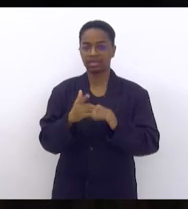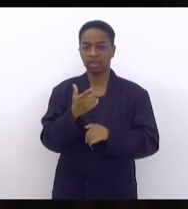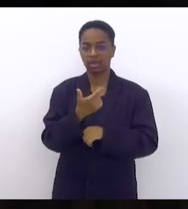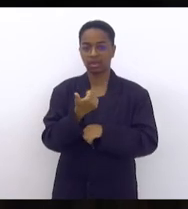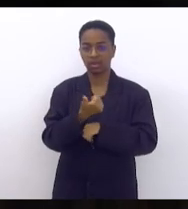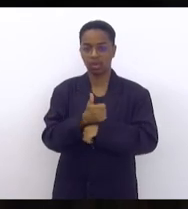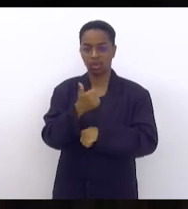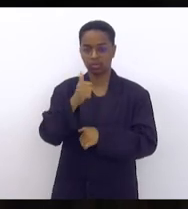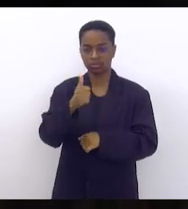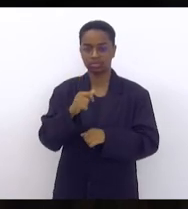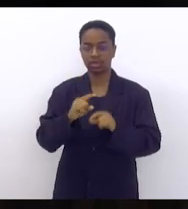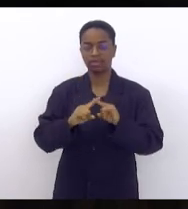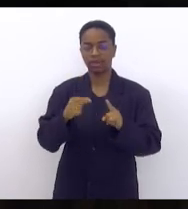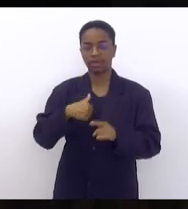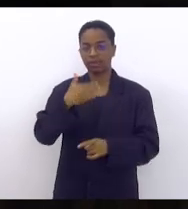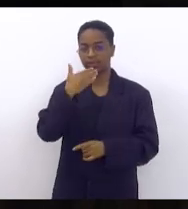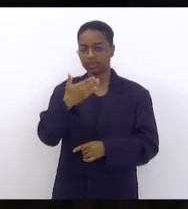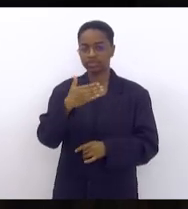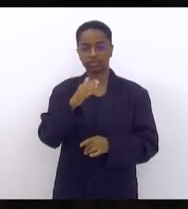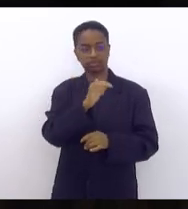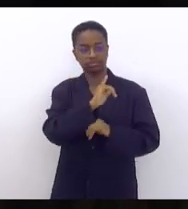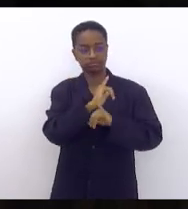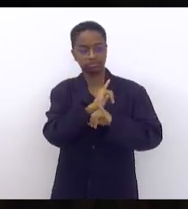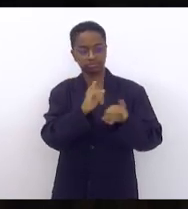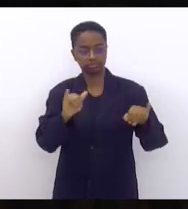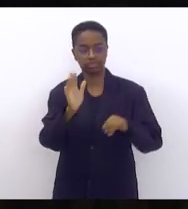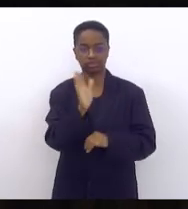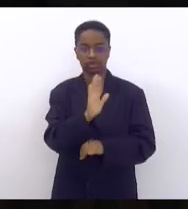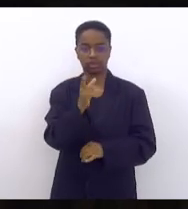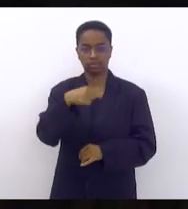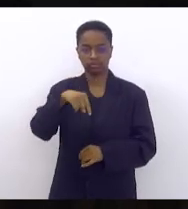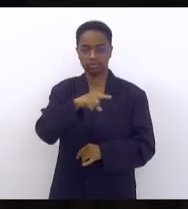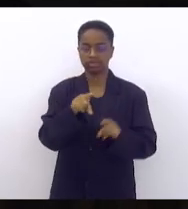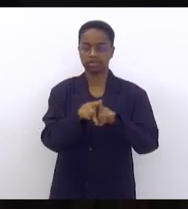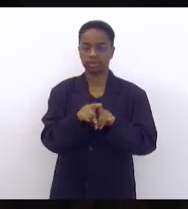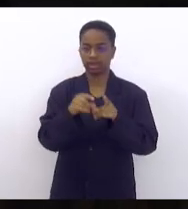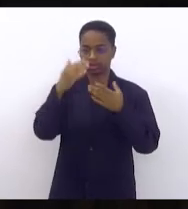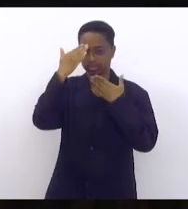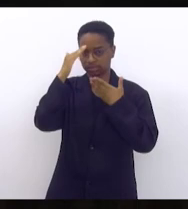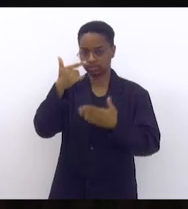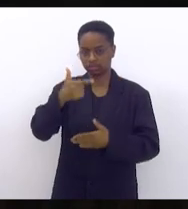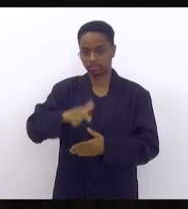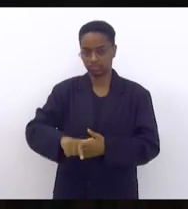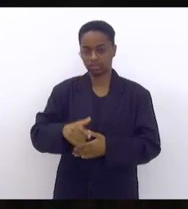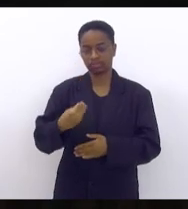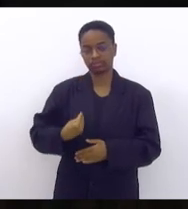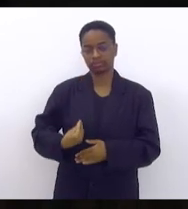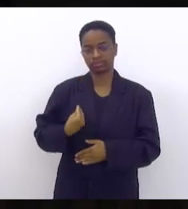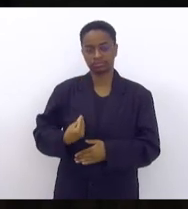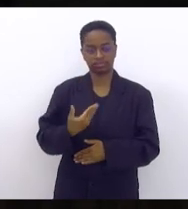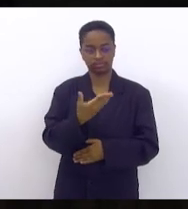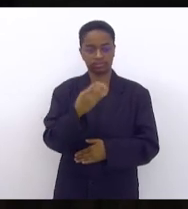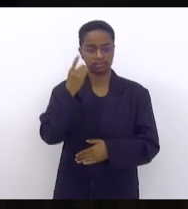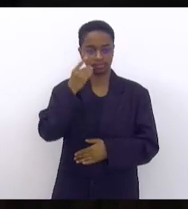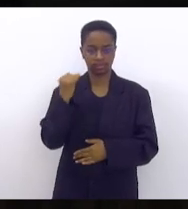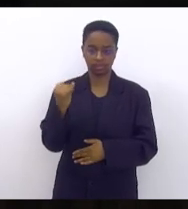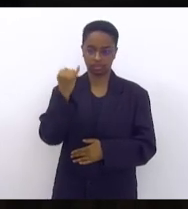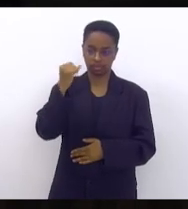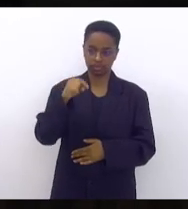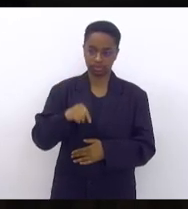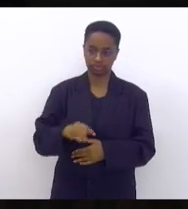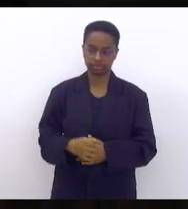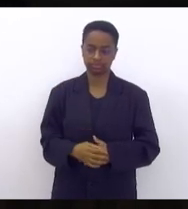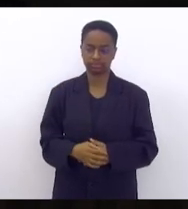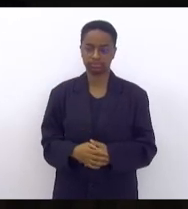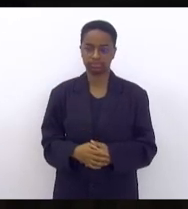ele falar, despedir aqui de vocês e agradecer mais uma vez a presença do deputado, que foi importantíssima aqui para a nossa